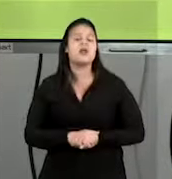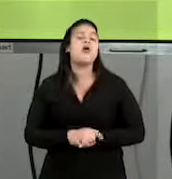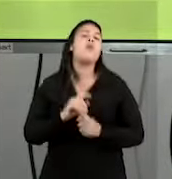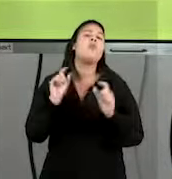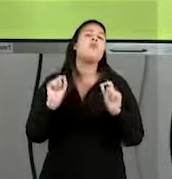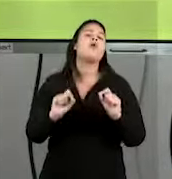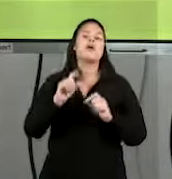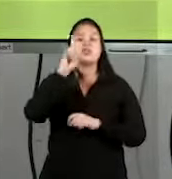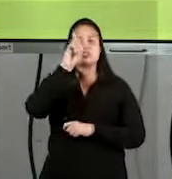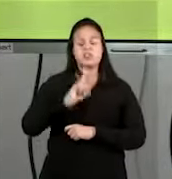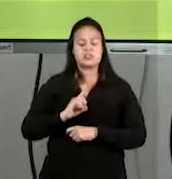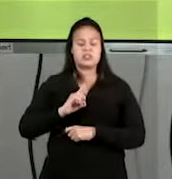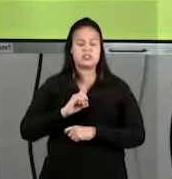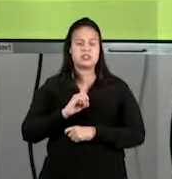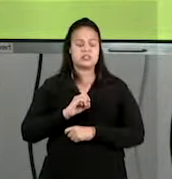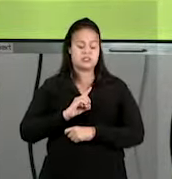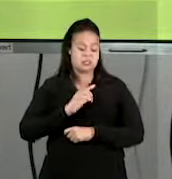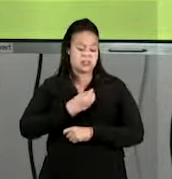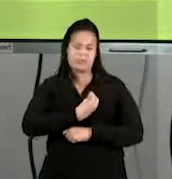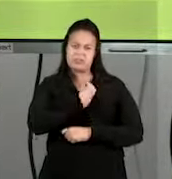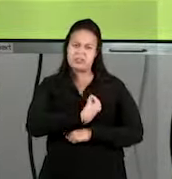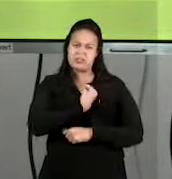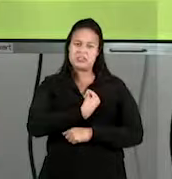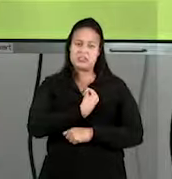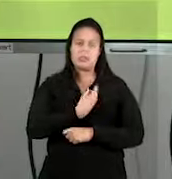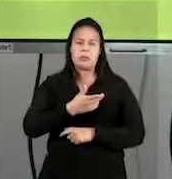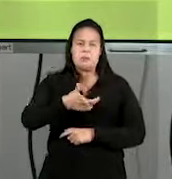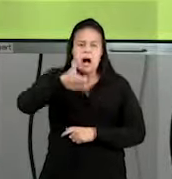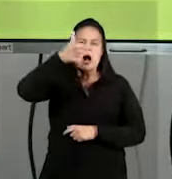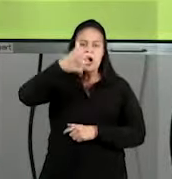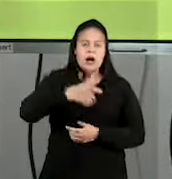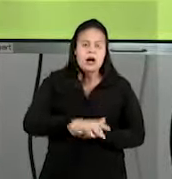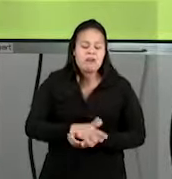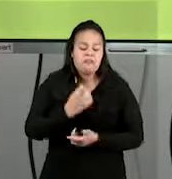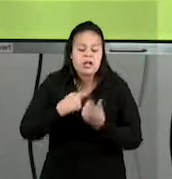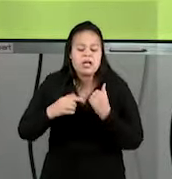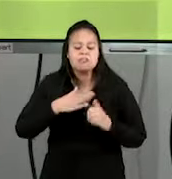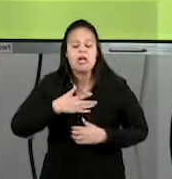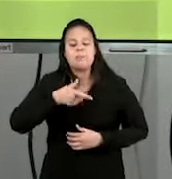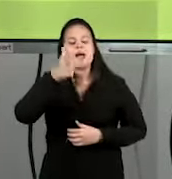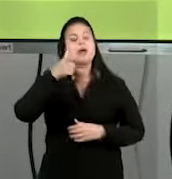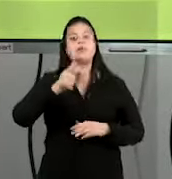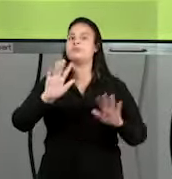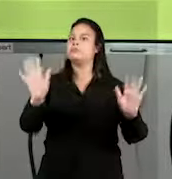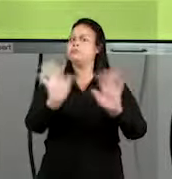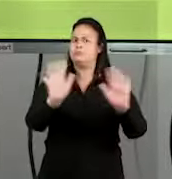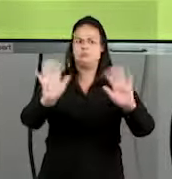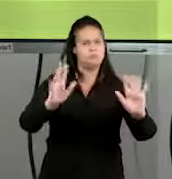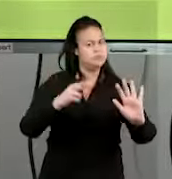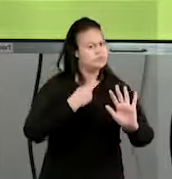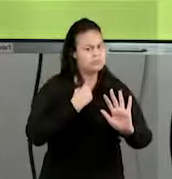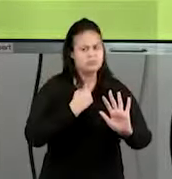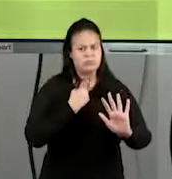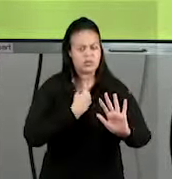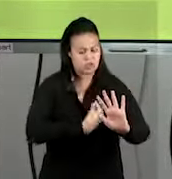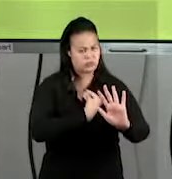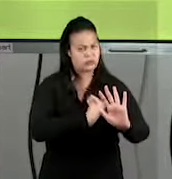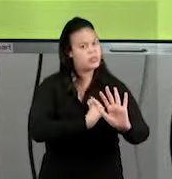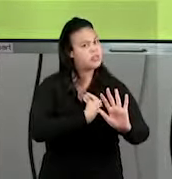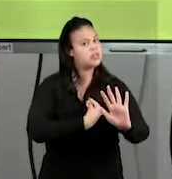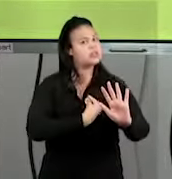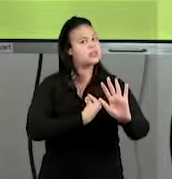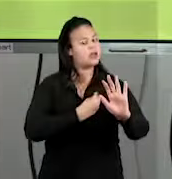o direito à vida? Quer dizer que ninguém pode chegar e te matar porque está com vontade. O direito à vida, ele deve